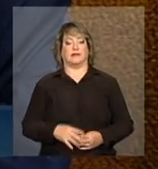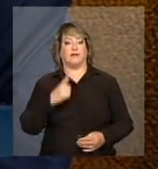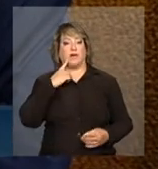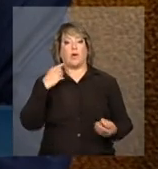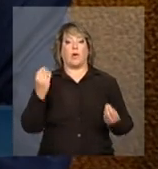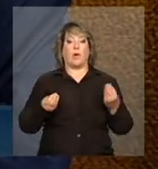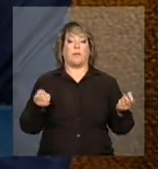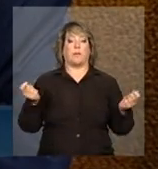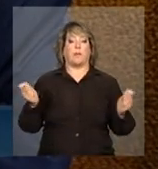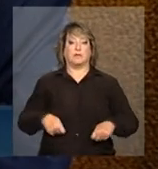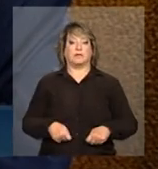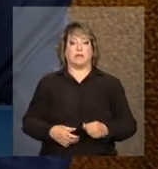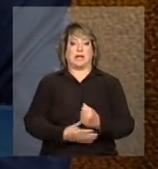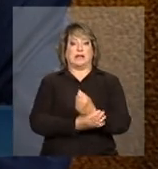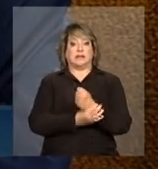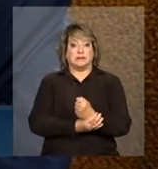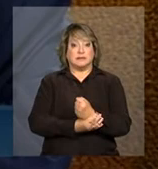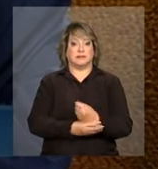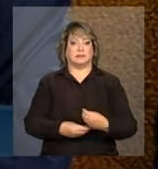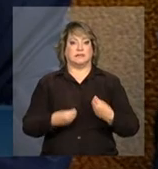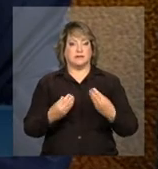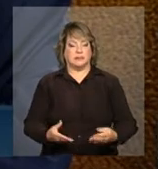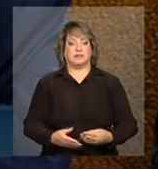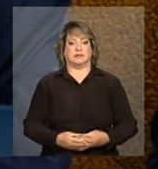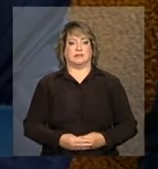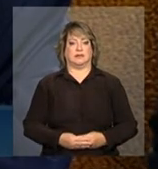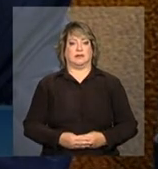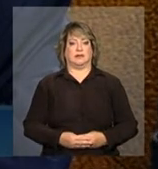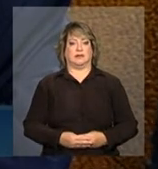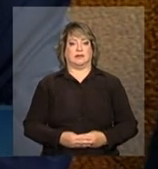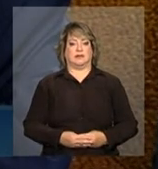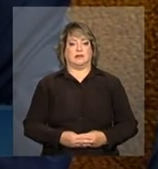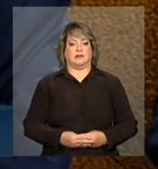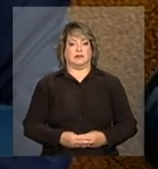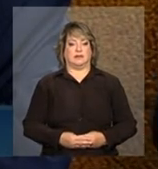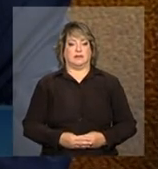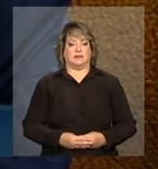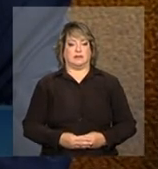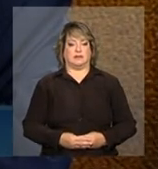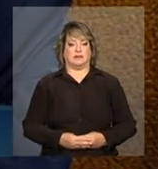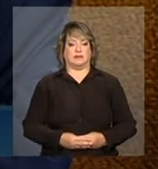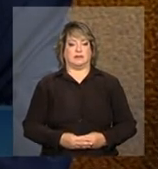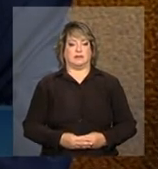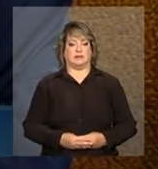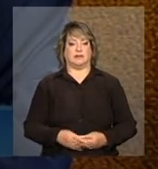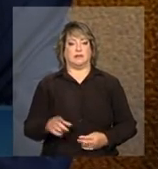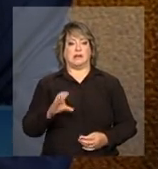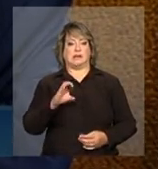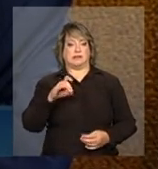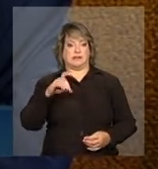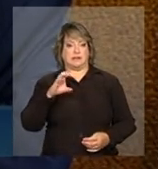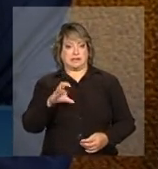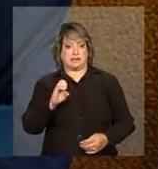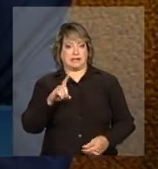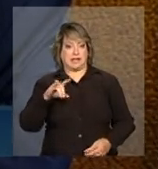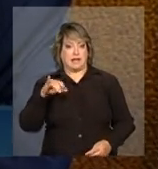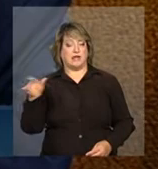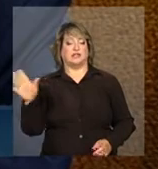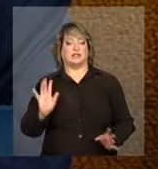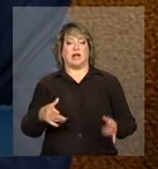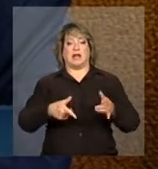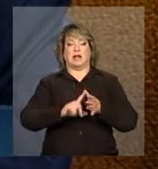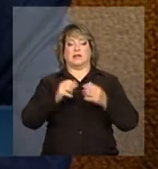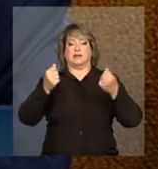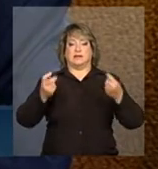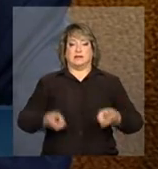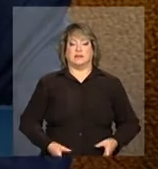possibilidade aqui de assegurar, né, porque a Célia já deixou muito claro, né, que as